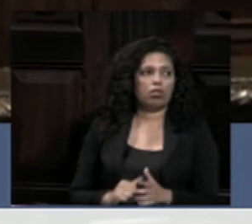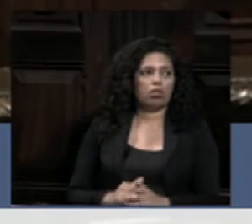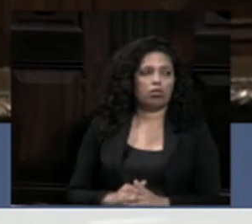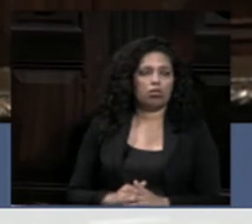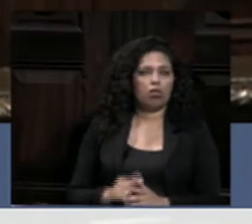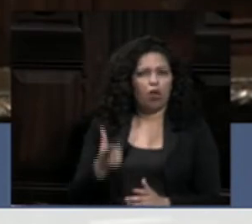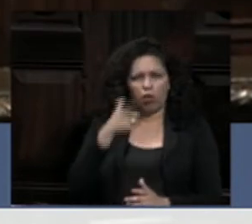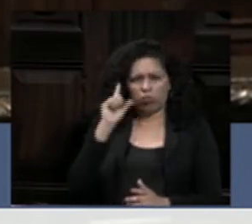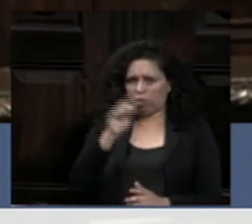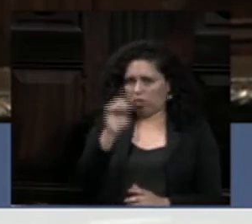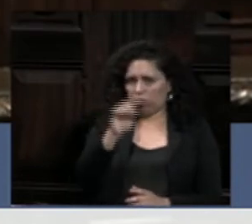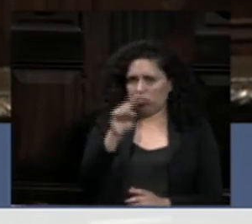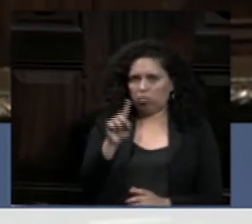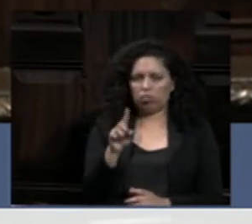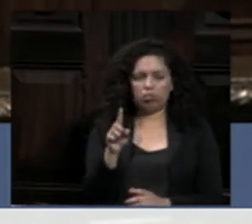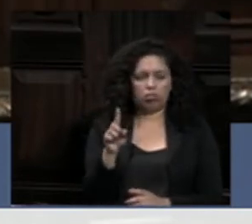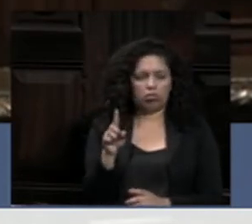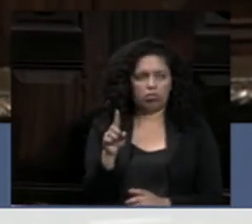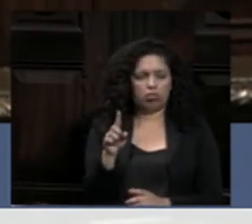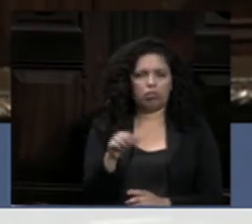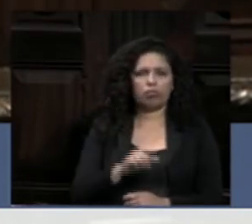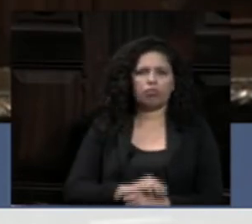não, na